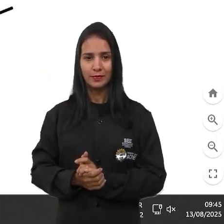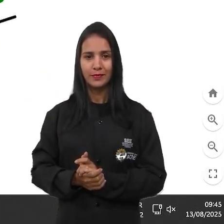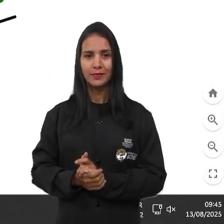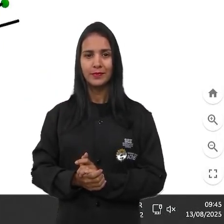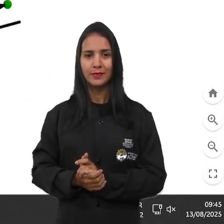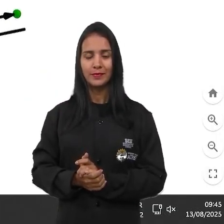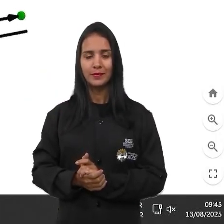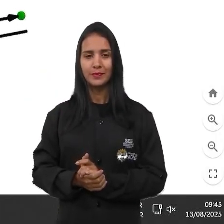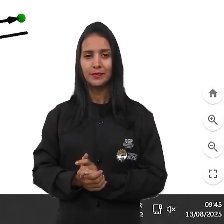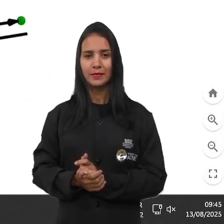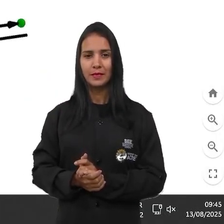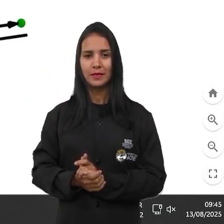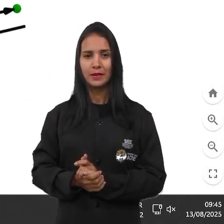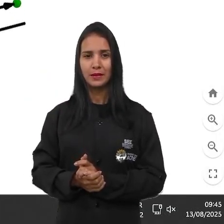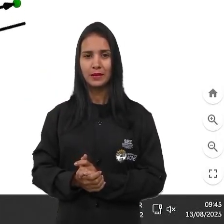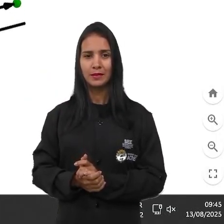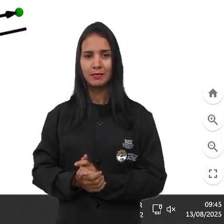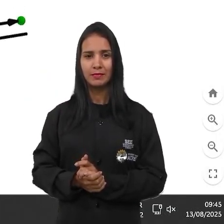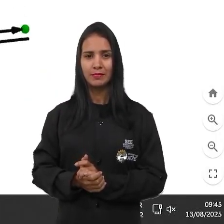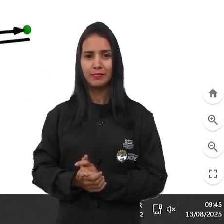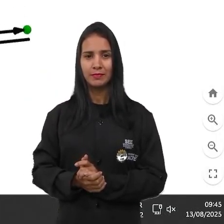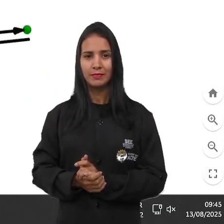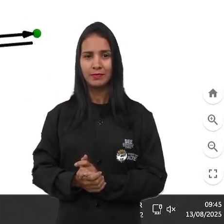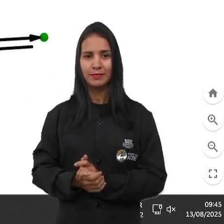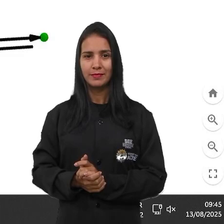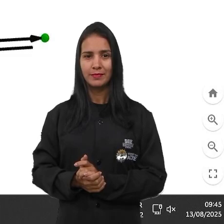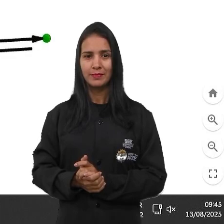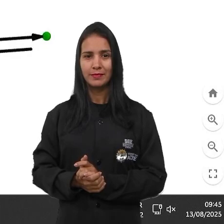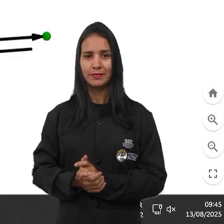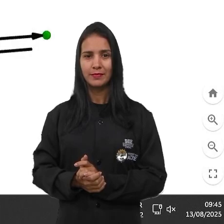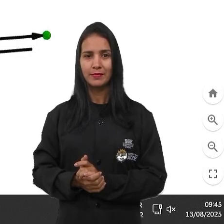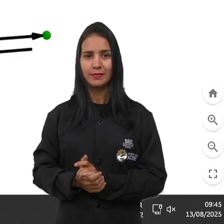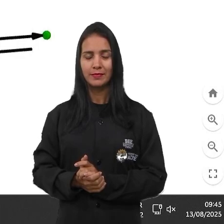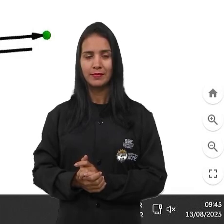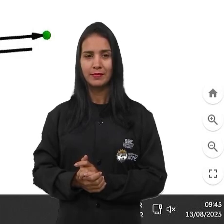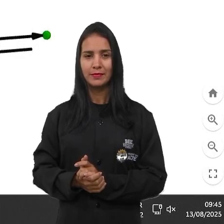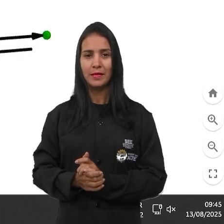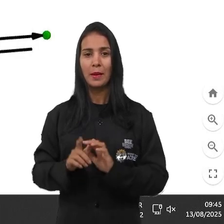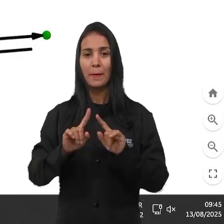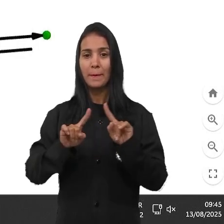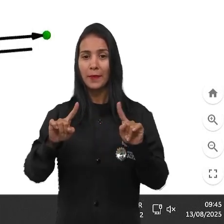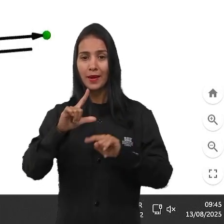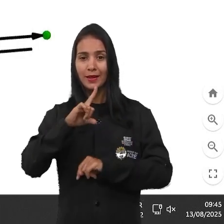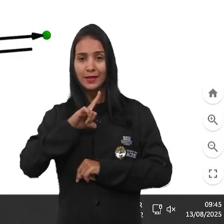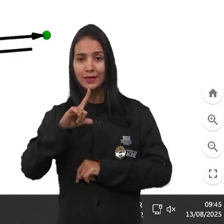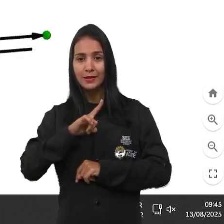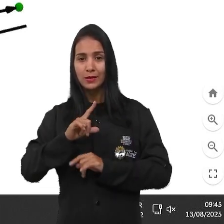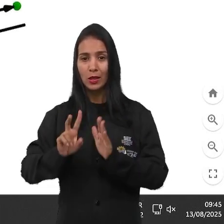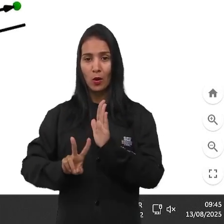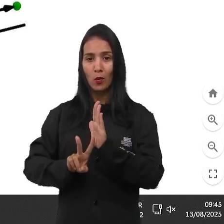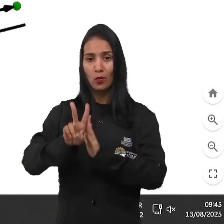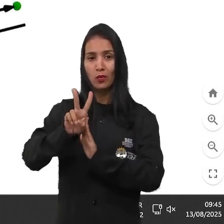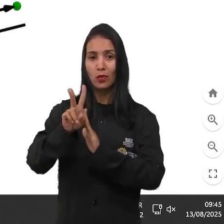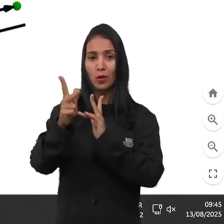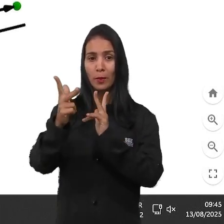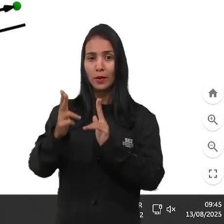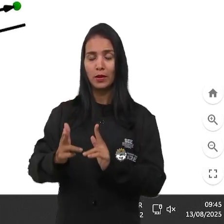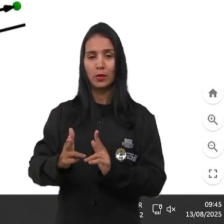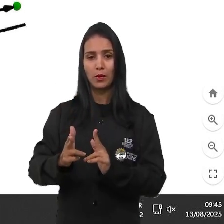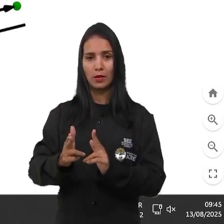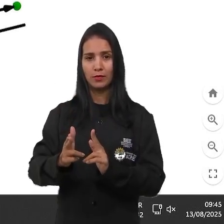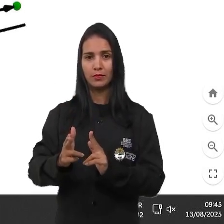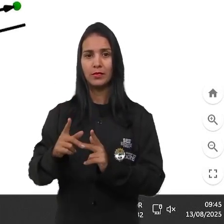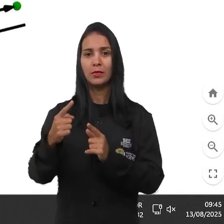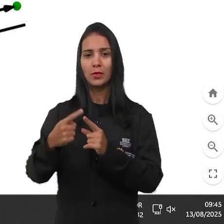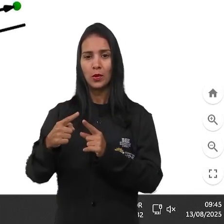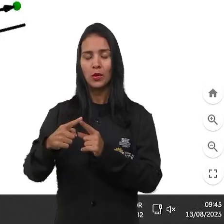3 tetraedros, eles vão ter o mesmo volume. Por exemplo, esse verde aqui tem o mesmo volume